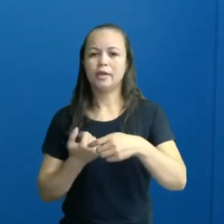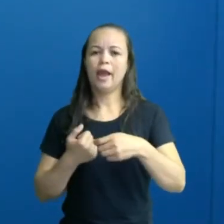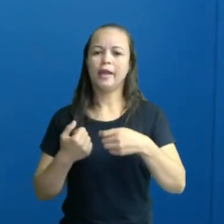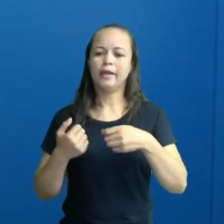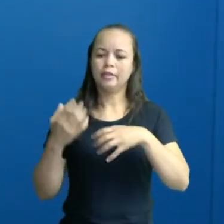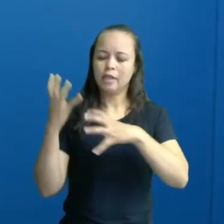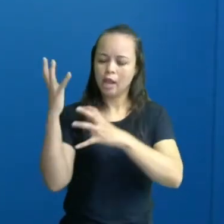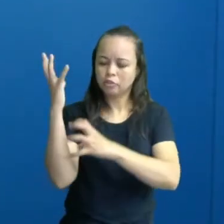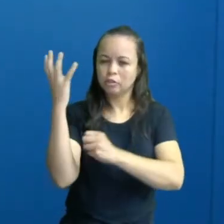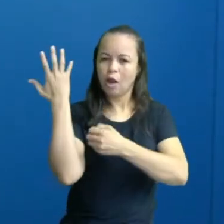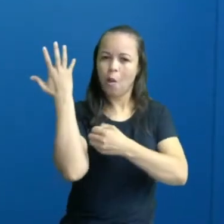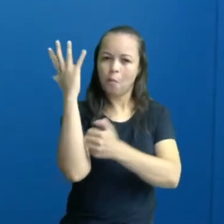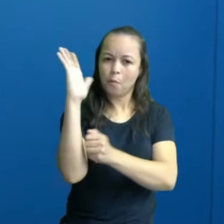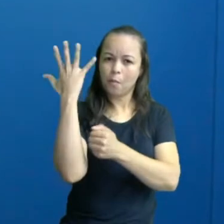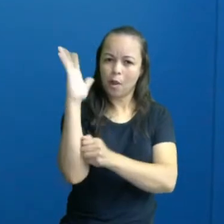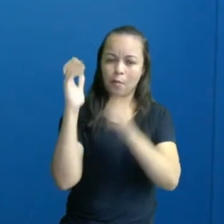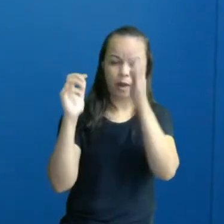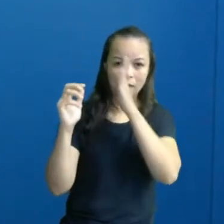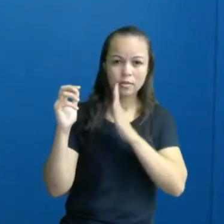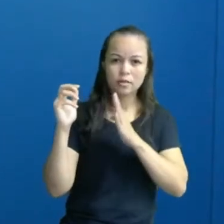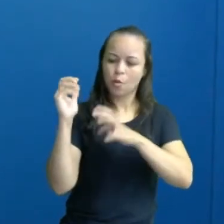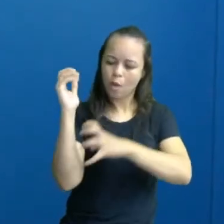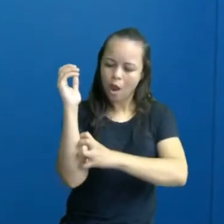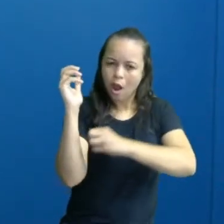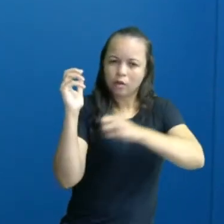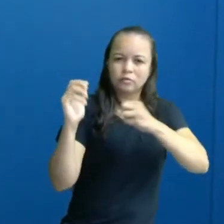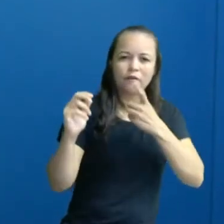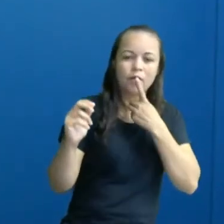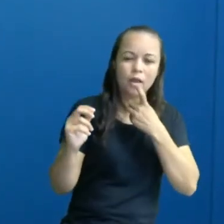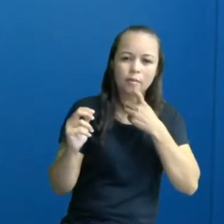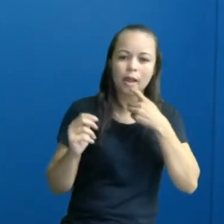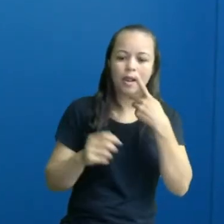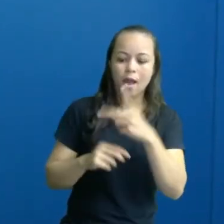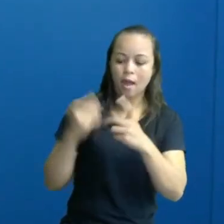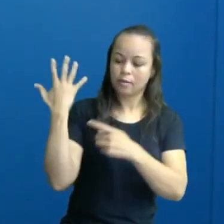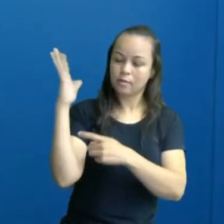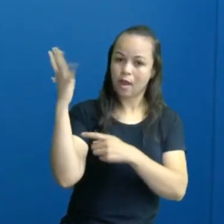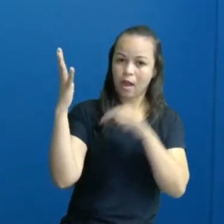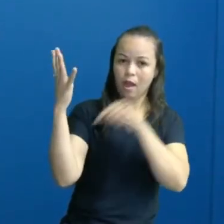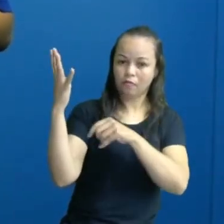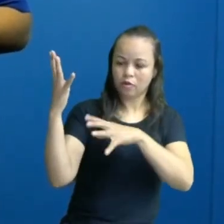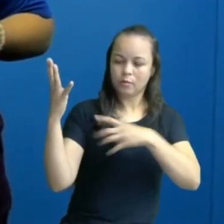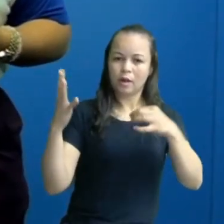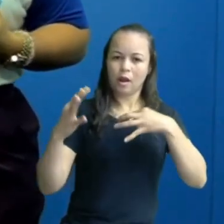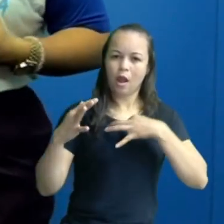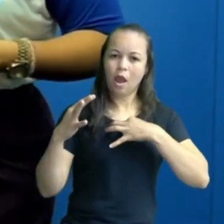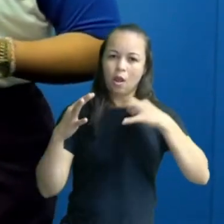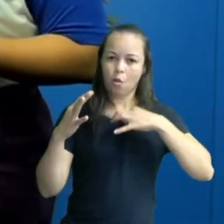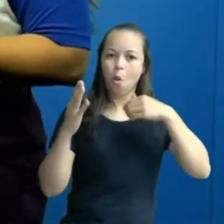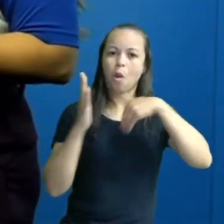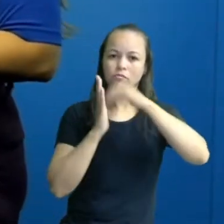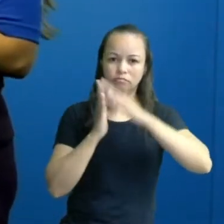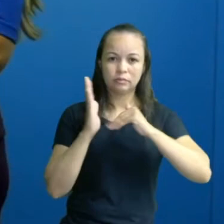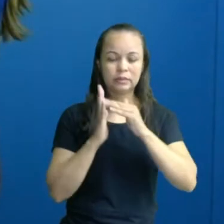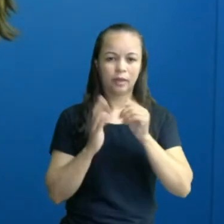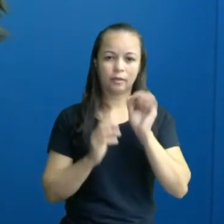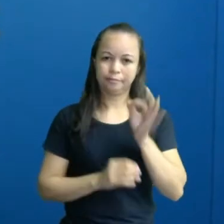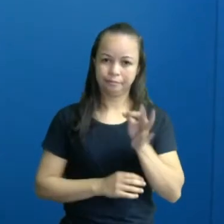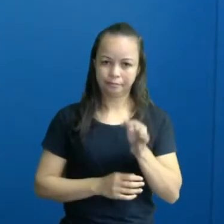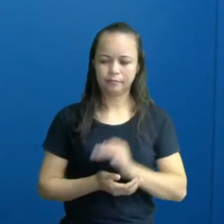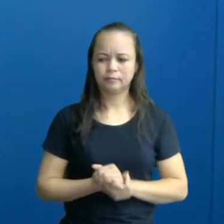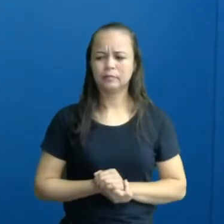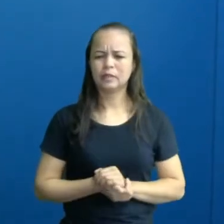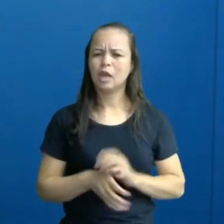queriam tirar o pigmento avermelhado da árvore para utilizar em tingimento de tecidos, certo? E qual foi a